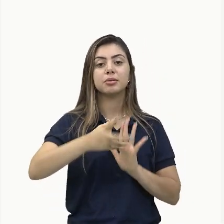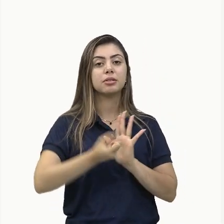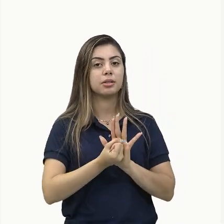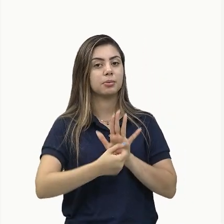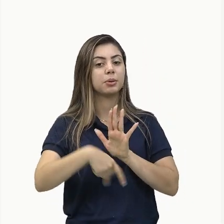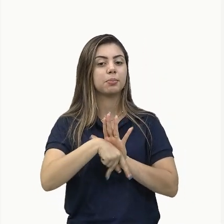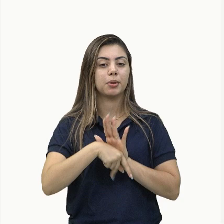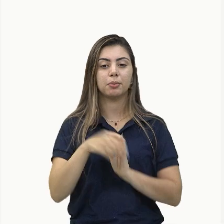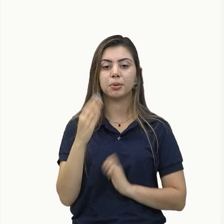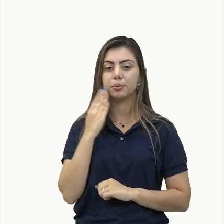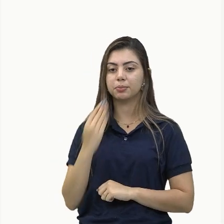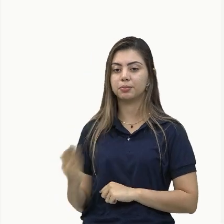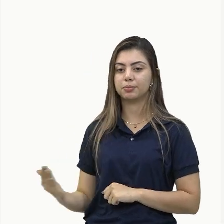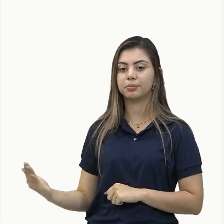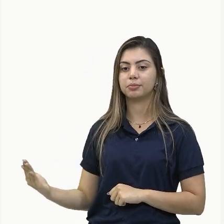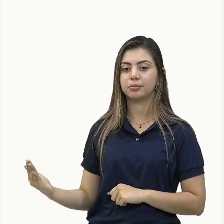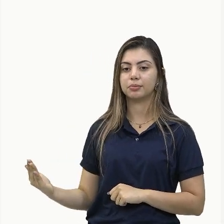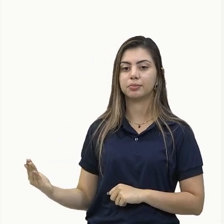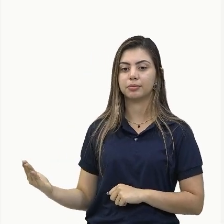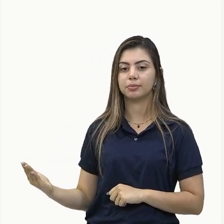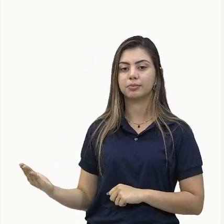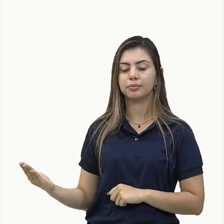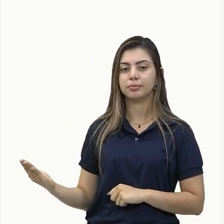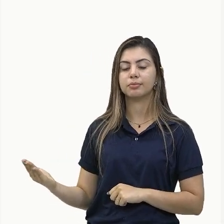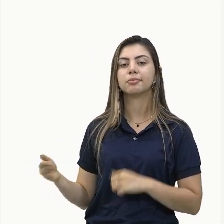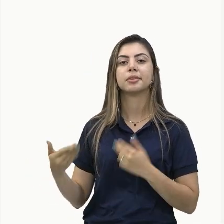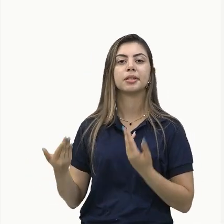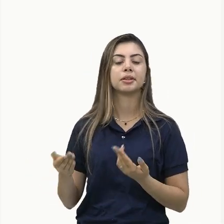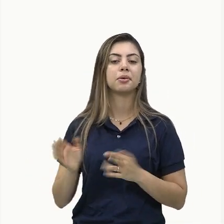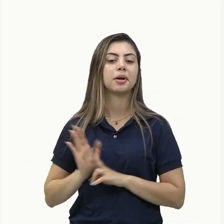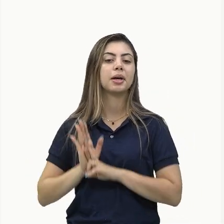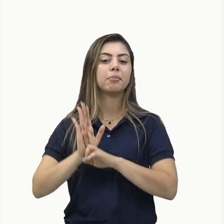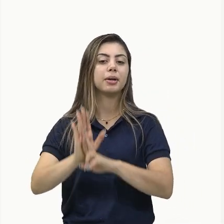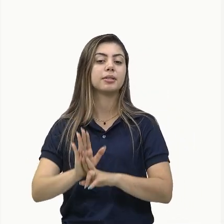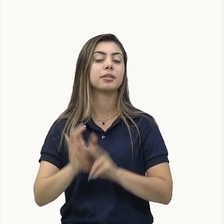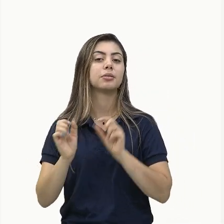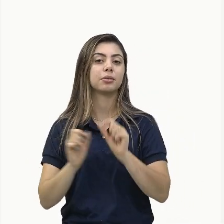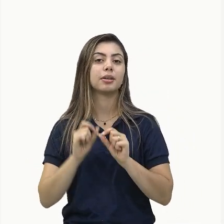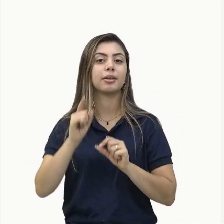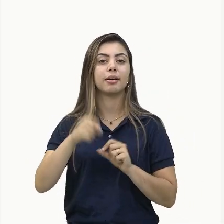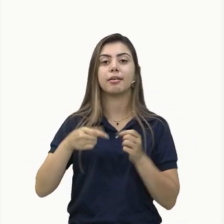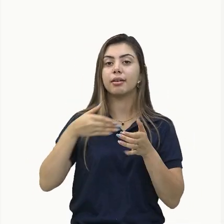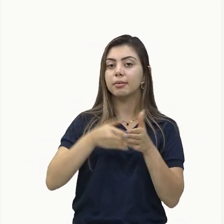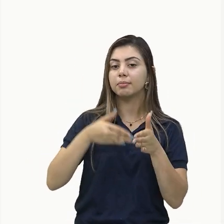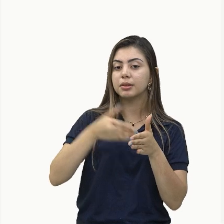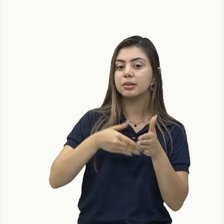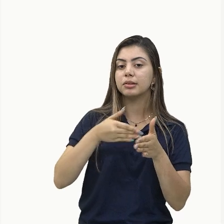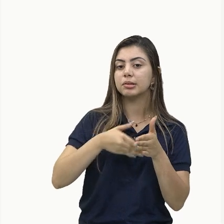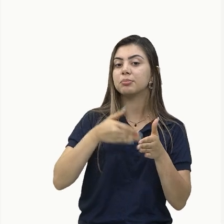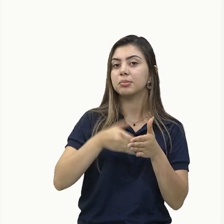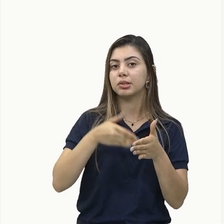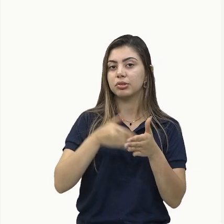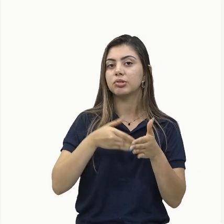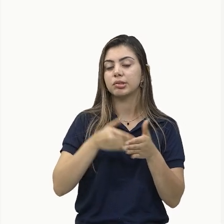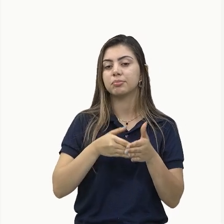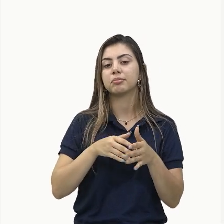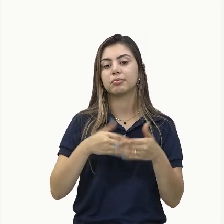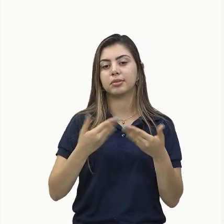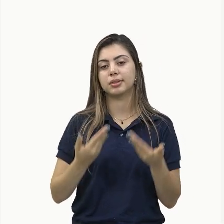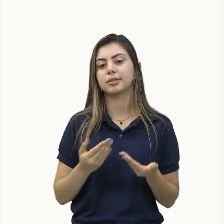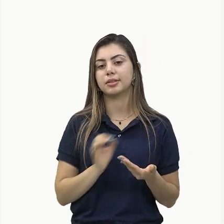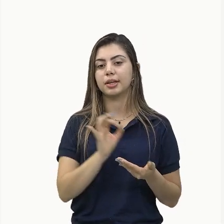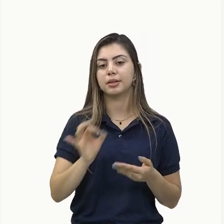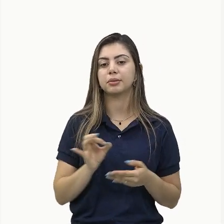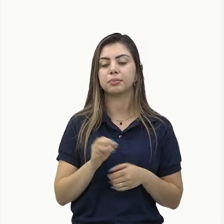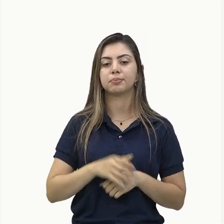o símbolo dele, que representa aí uma resistência, os resistores, você tem este efeito.